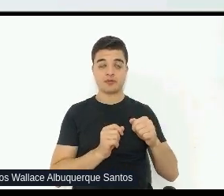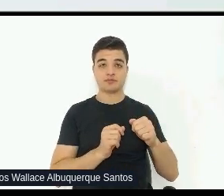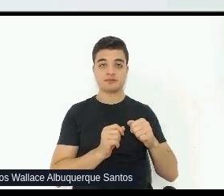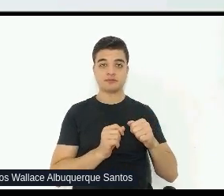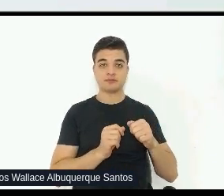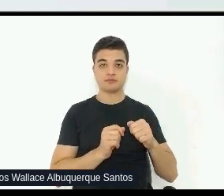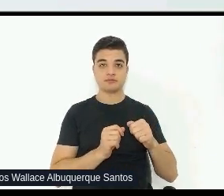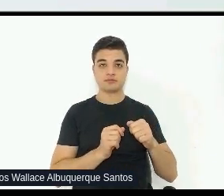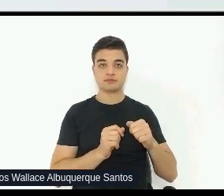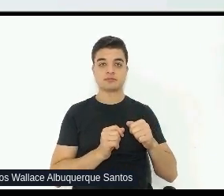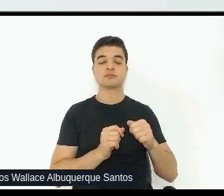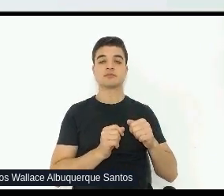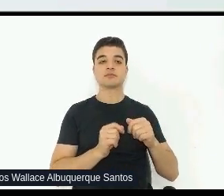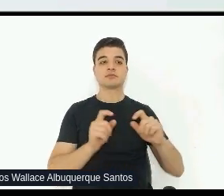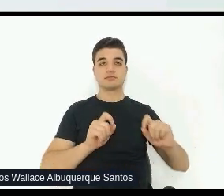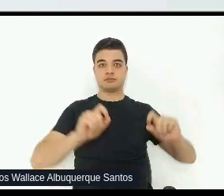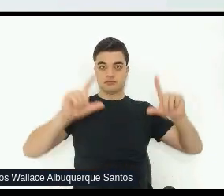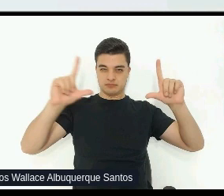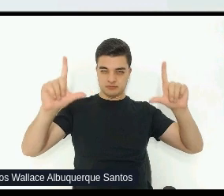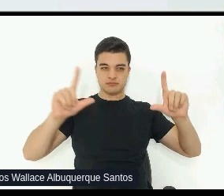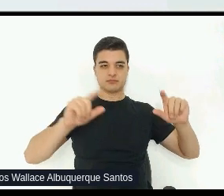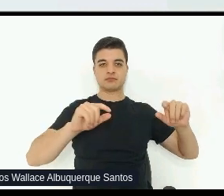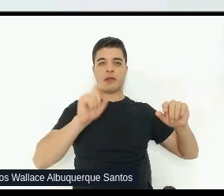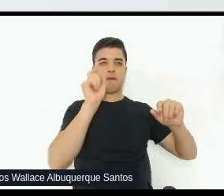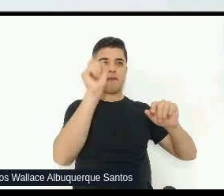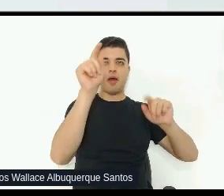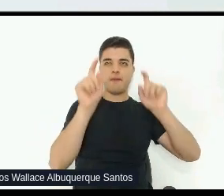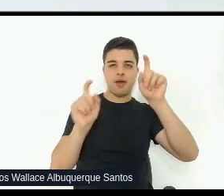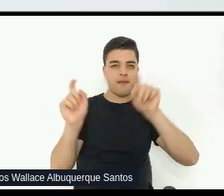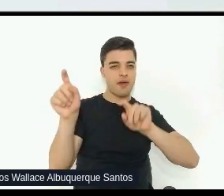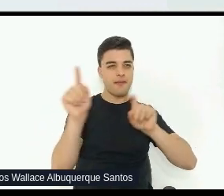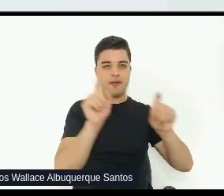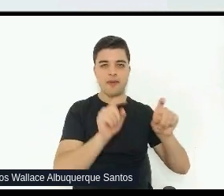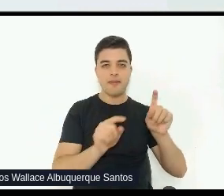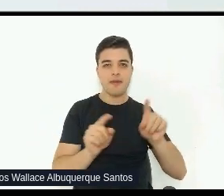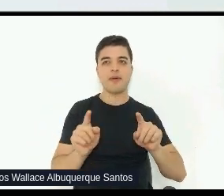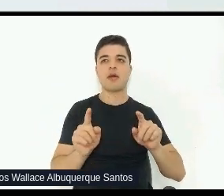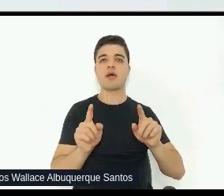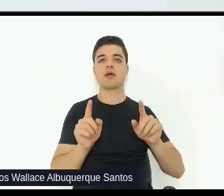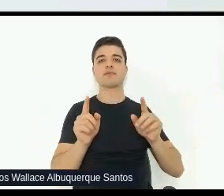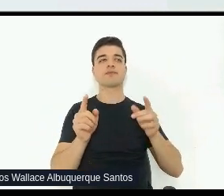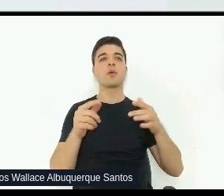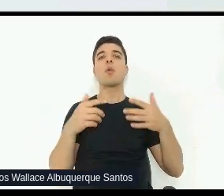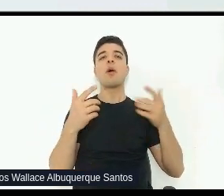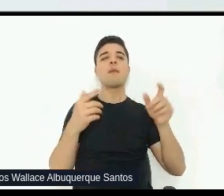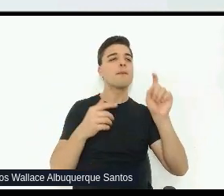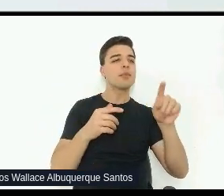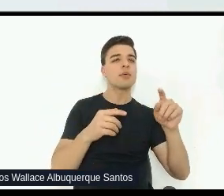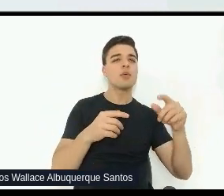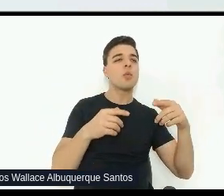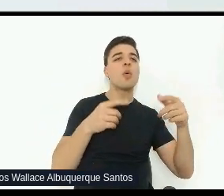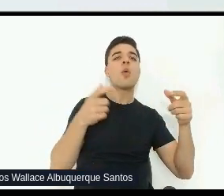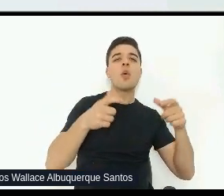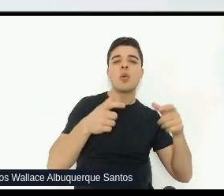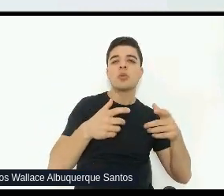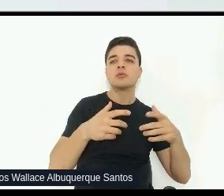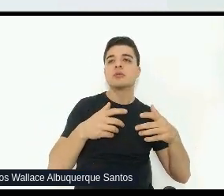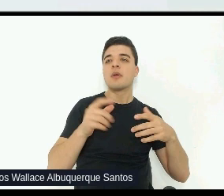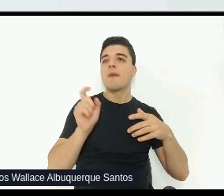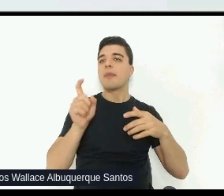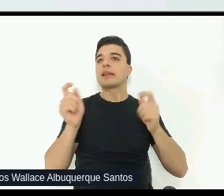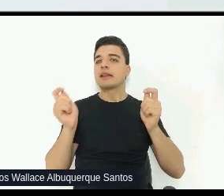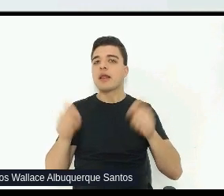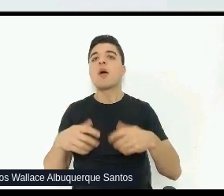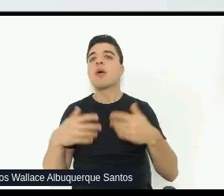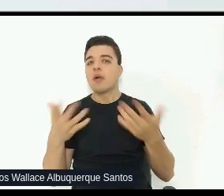toda a jornada. Então, o funcionamento de o que é clicável, precisa parecer que é clicável, os ícones que